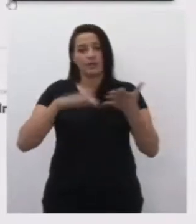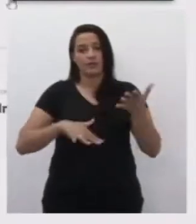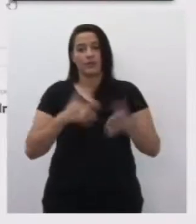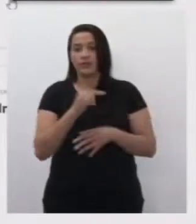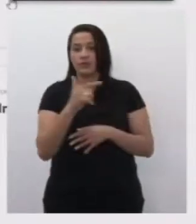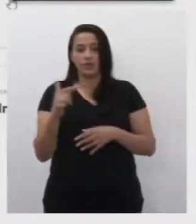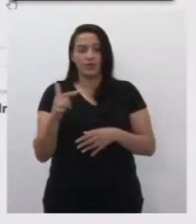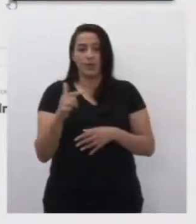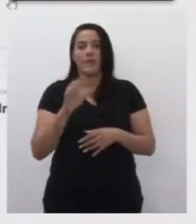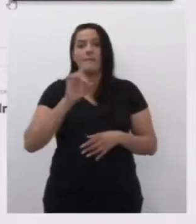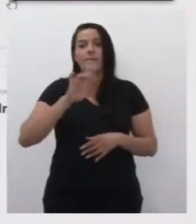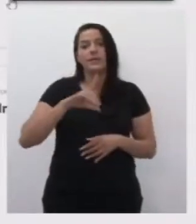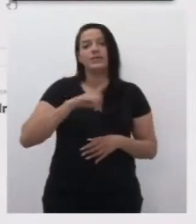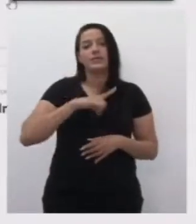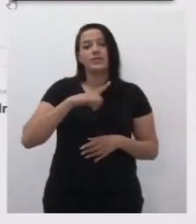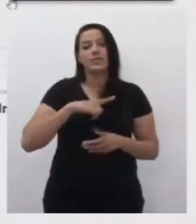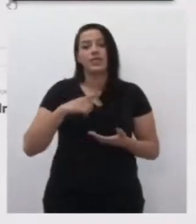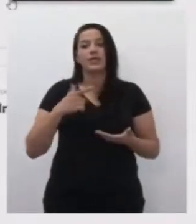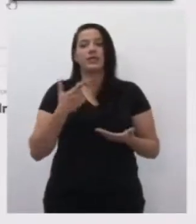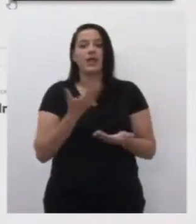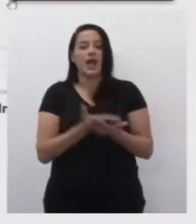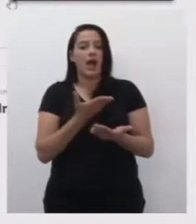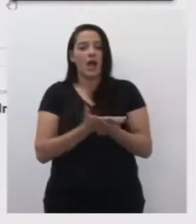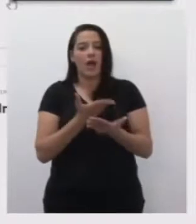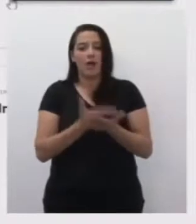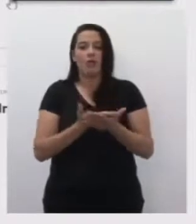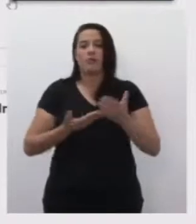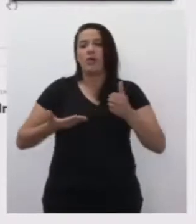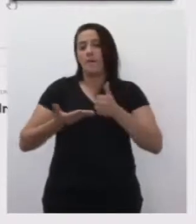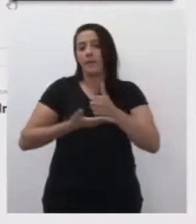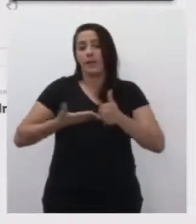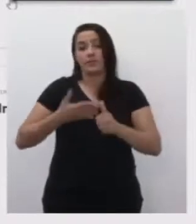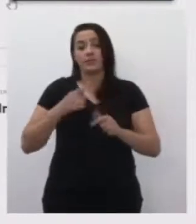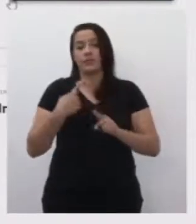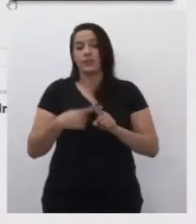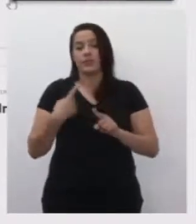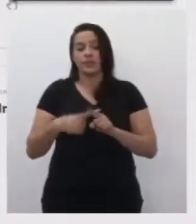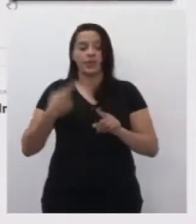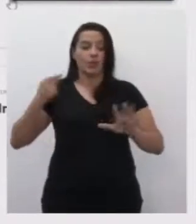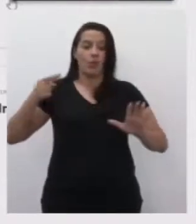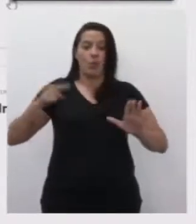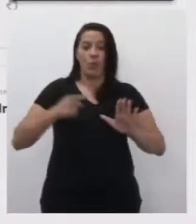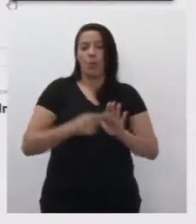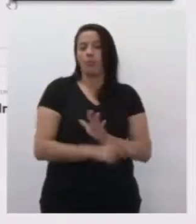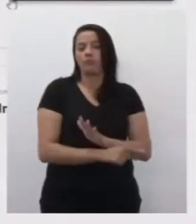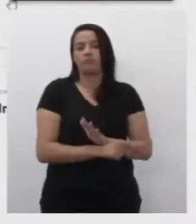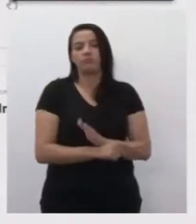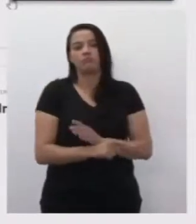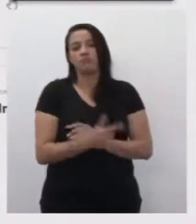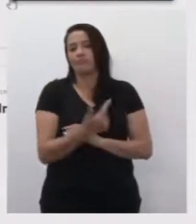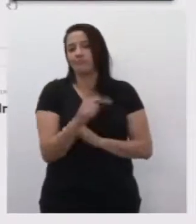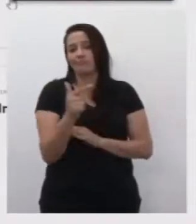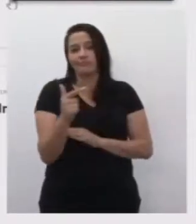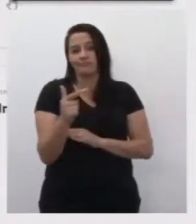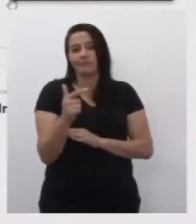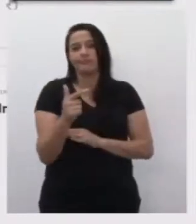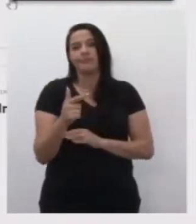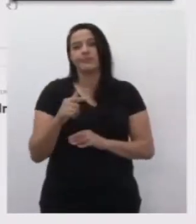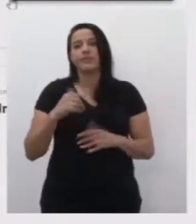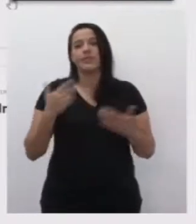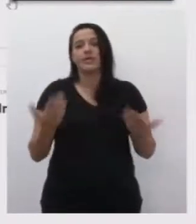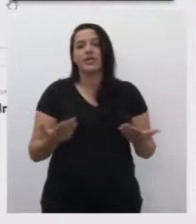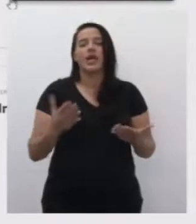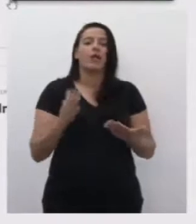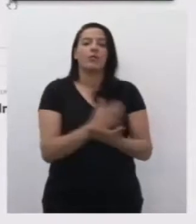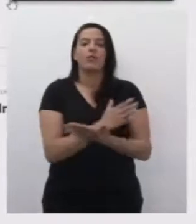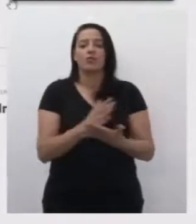aulas, que são aulas muito básicas, tá? A gente não aprofunda muito nesse tema, porque a gente entende que a dor dos alunos ainda